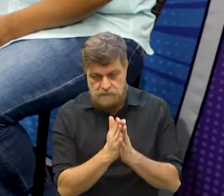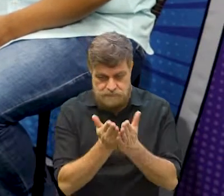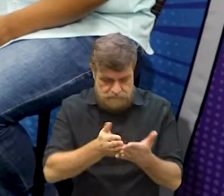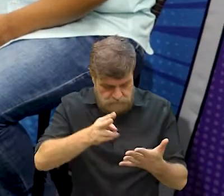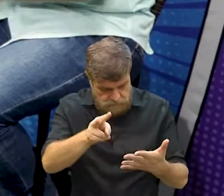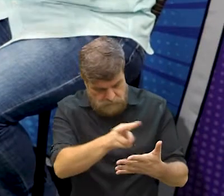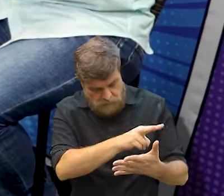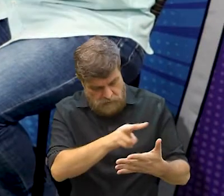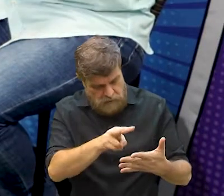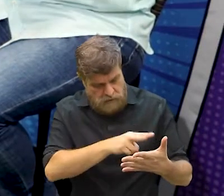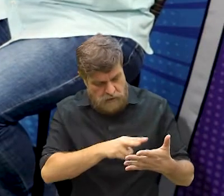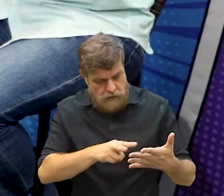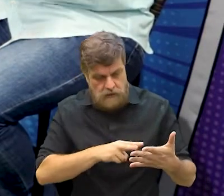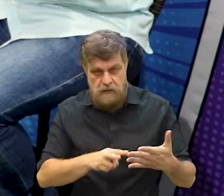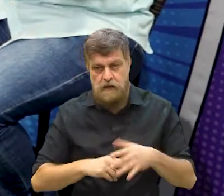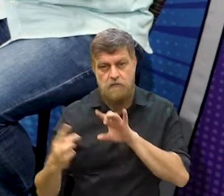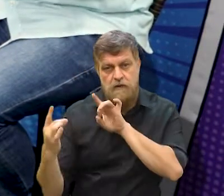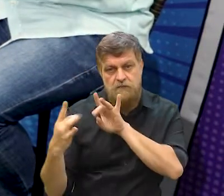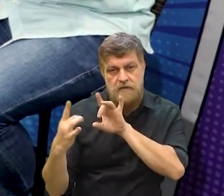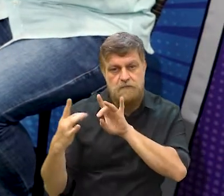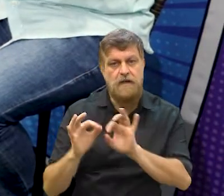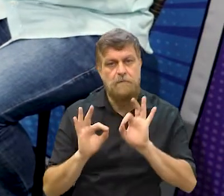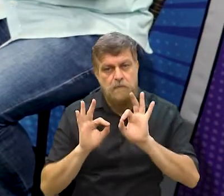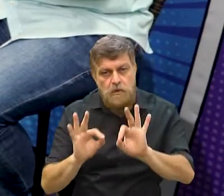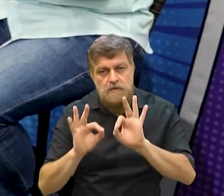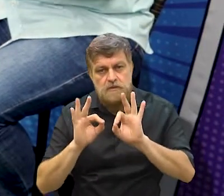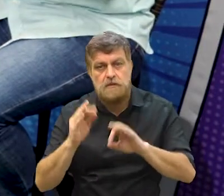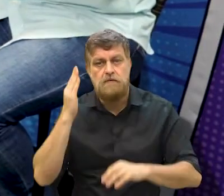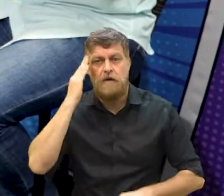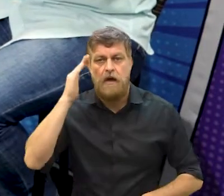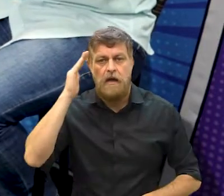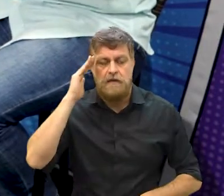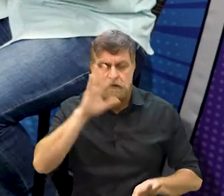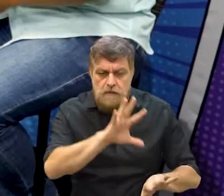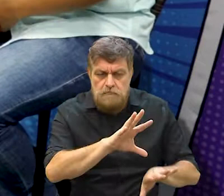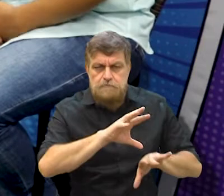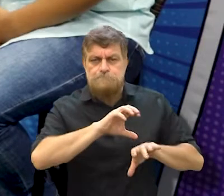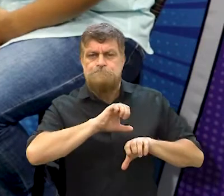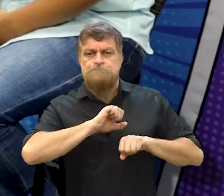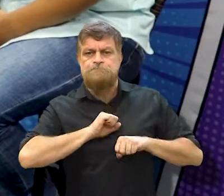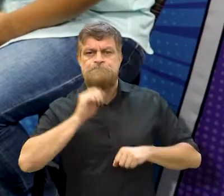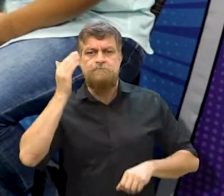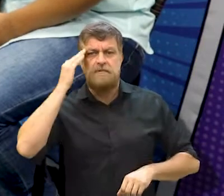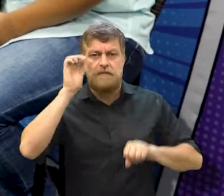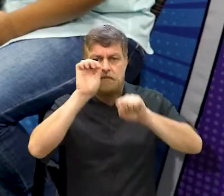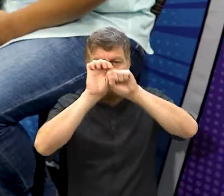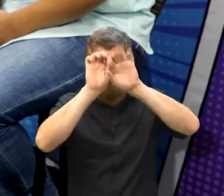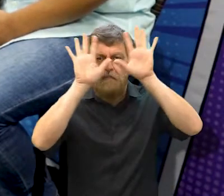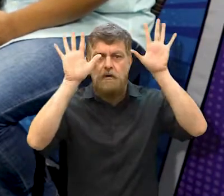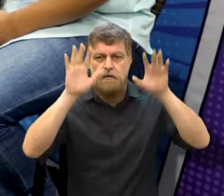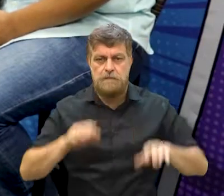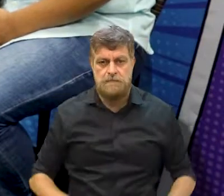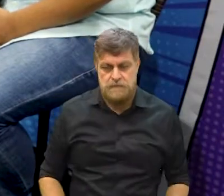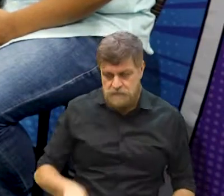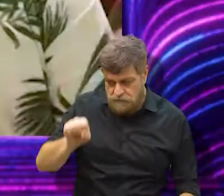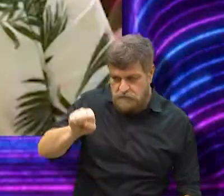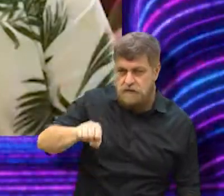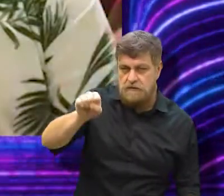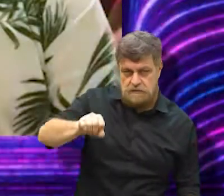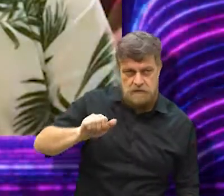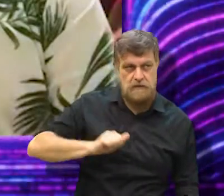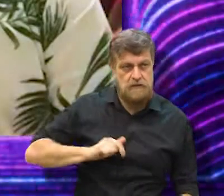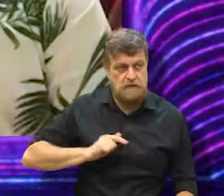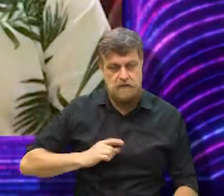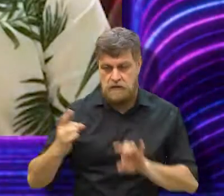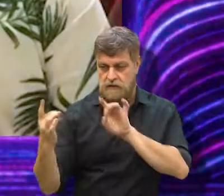leu e fez algum comentário positivo e que entendeu, né, ali a história? Sim, tem pessoas que